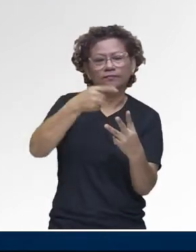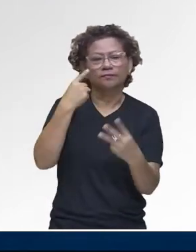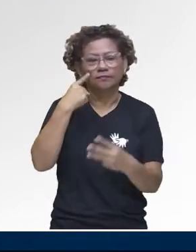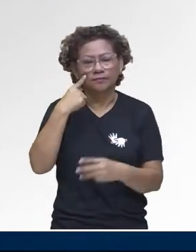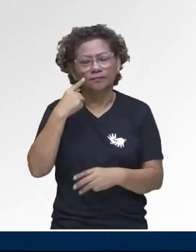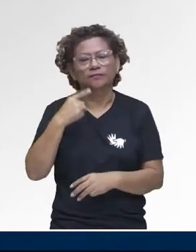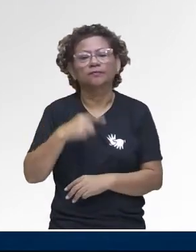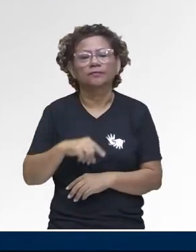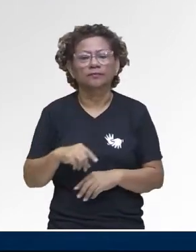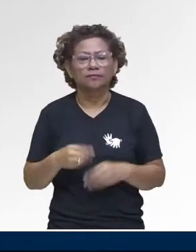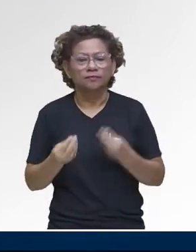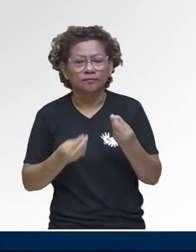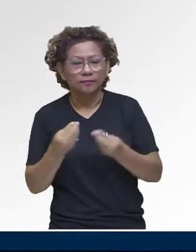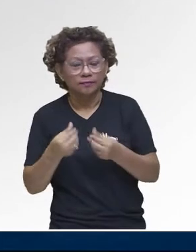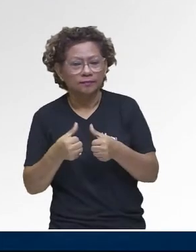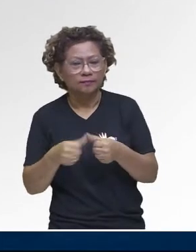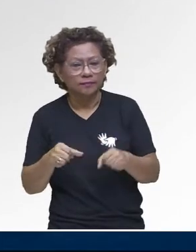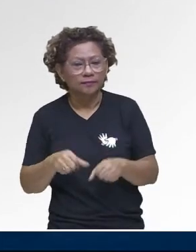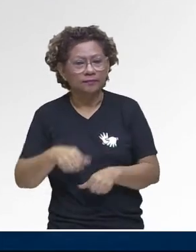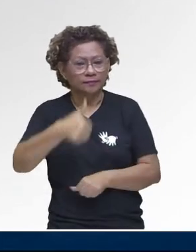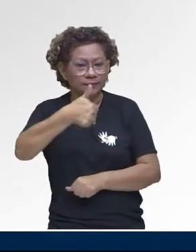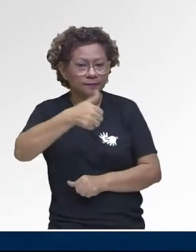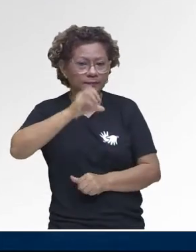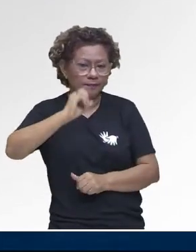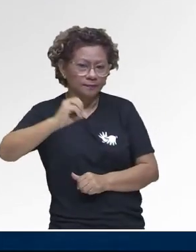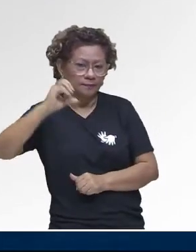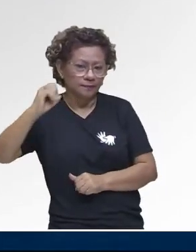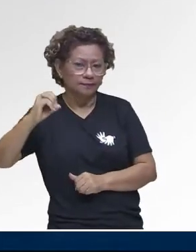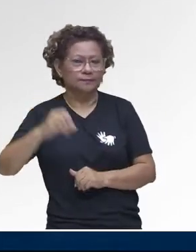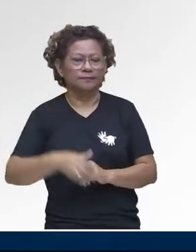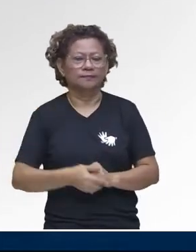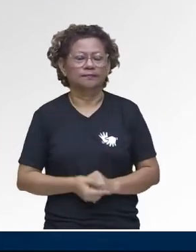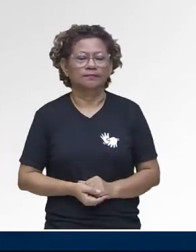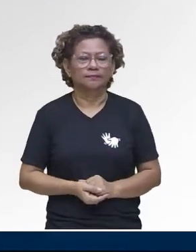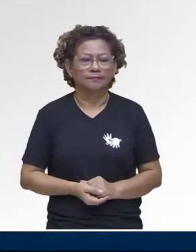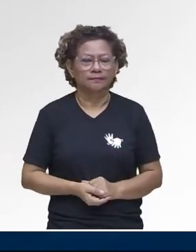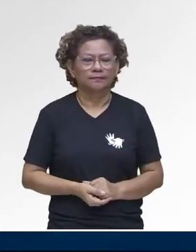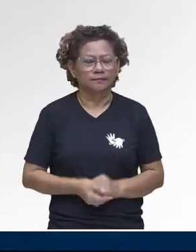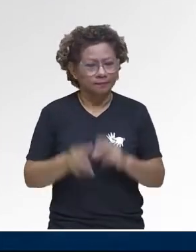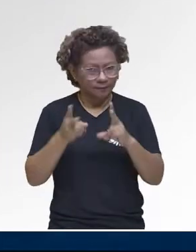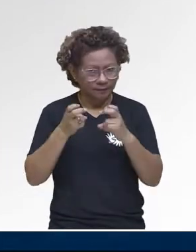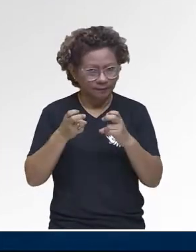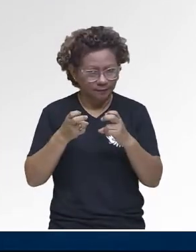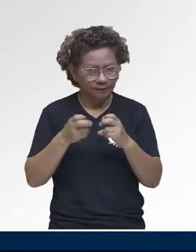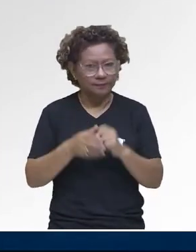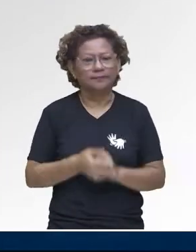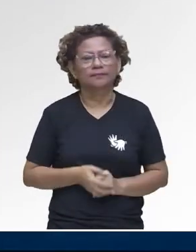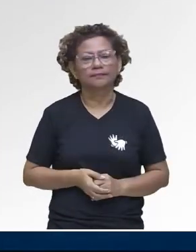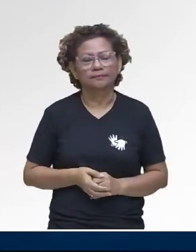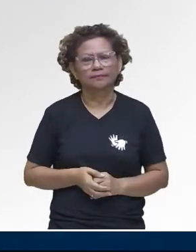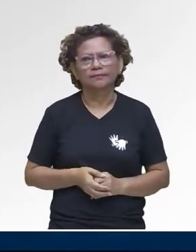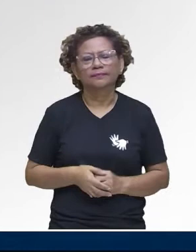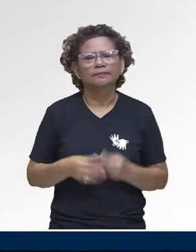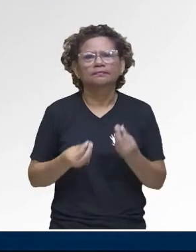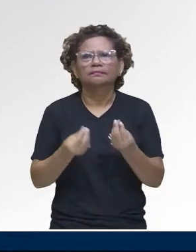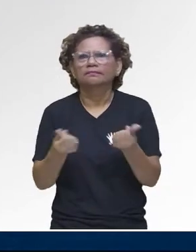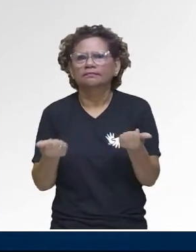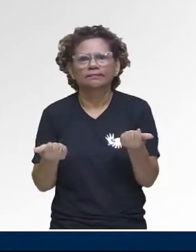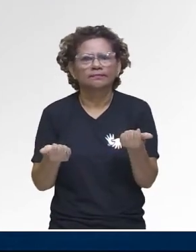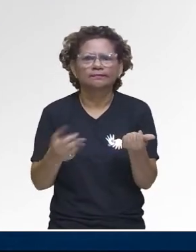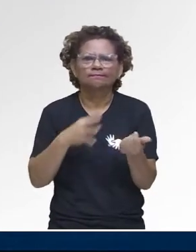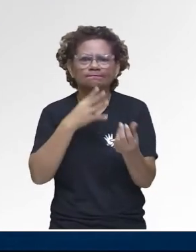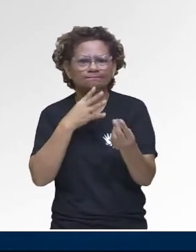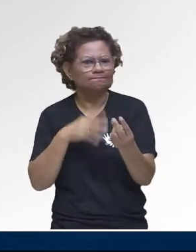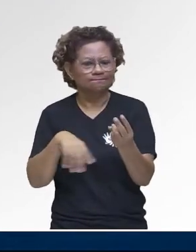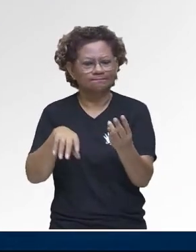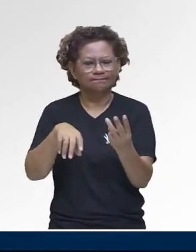100, né, base 10, porém com 2 casas, 2 zeros. E assim sucessivamente. Se a gente tivesse um